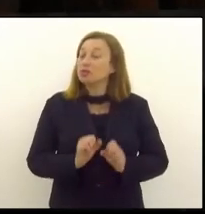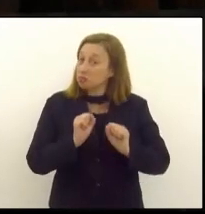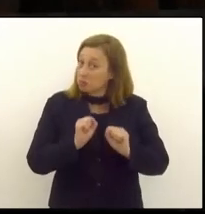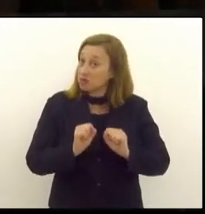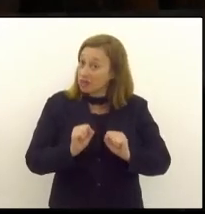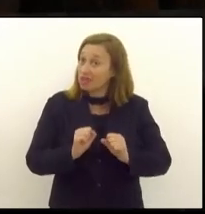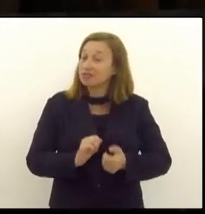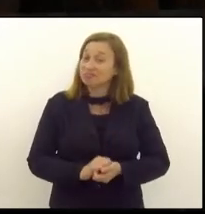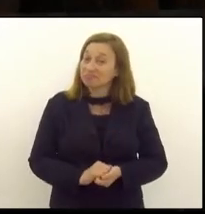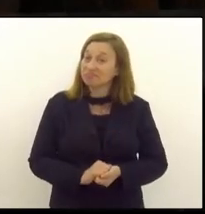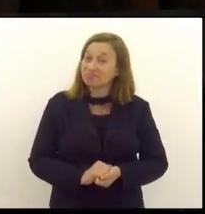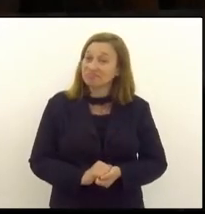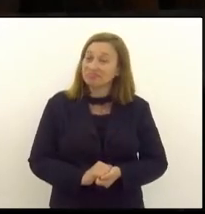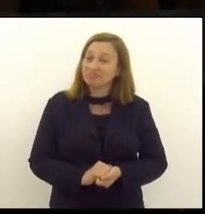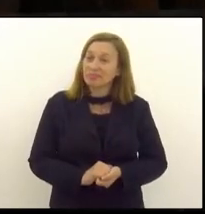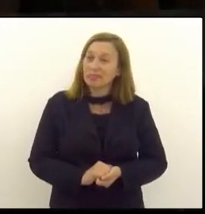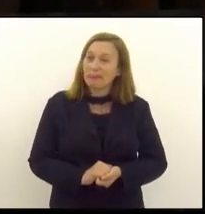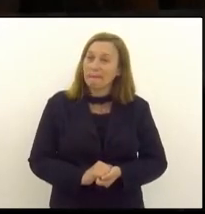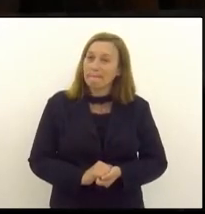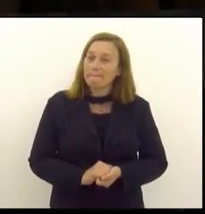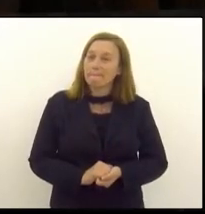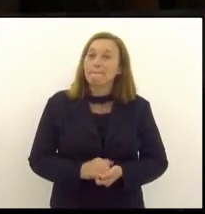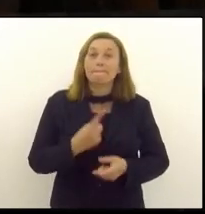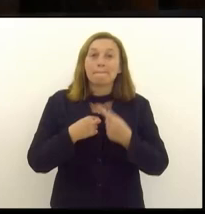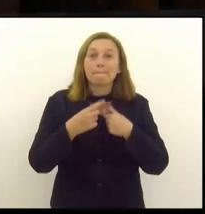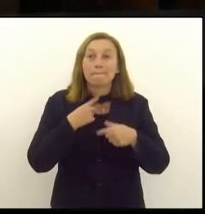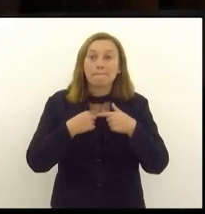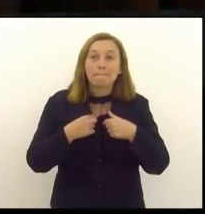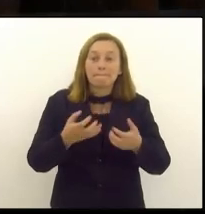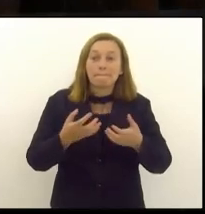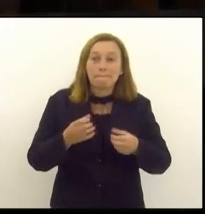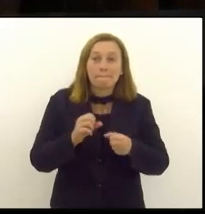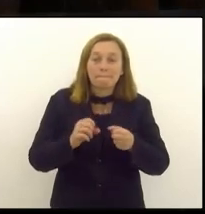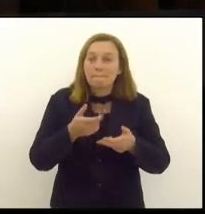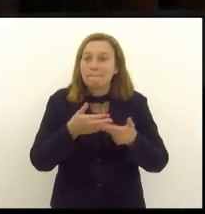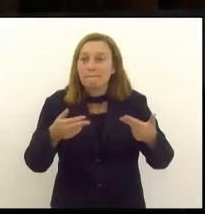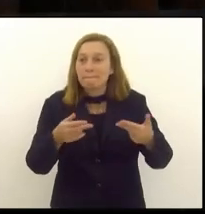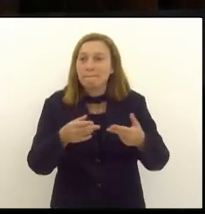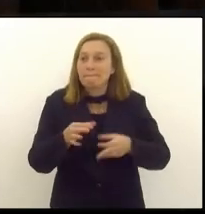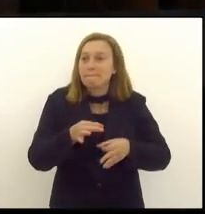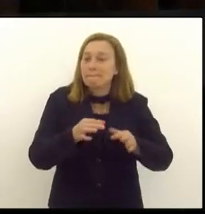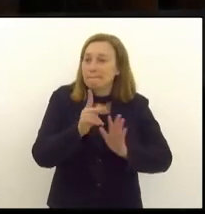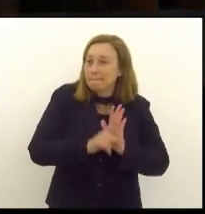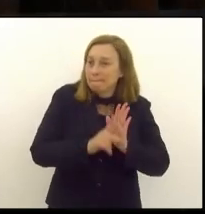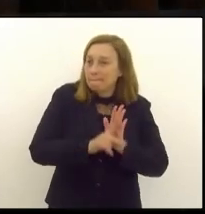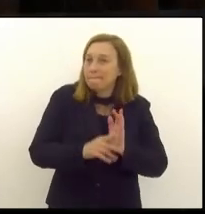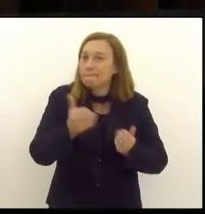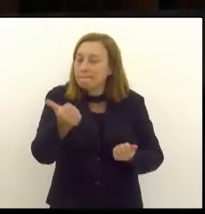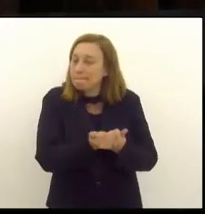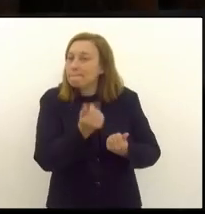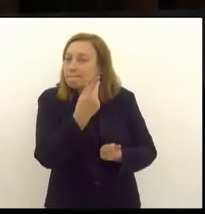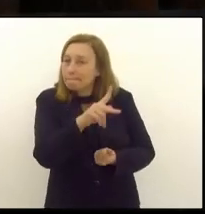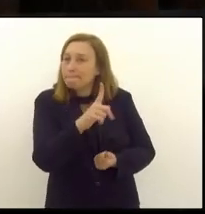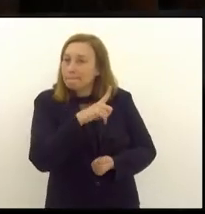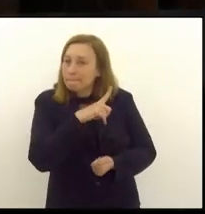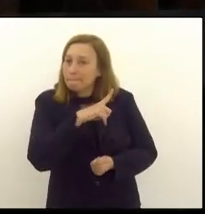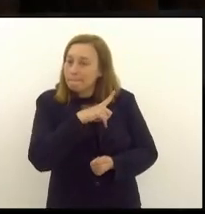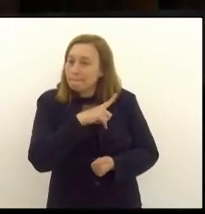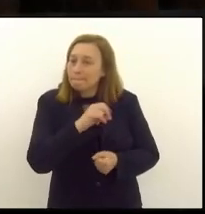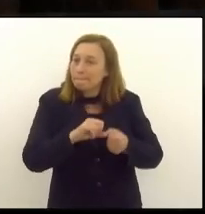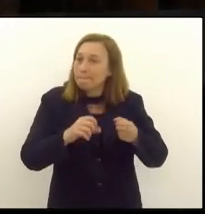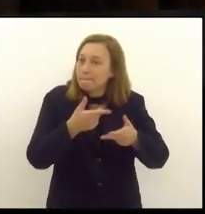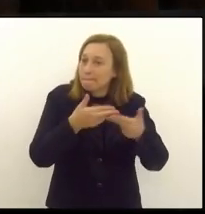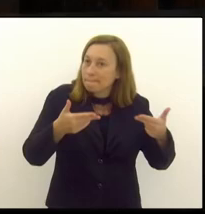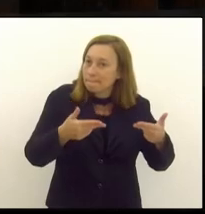poderia, eu cheia de vontade, querendo executar muitos projetos, que eu poderia contar com essa pessoa para fazer